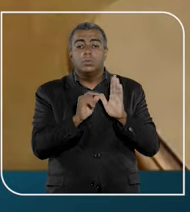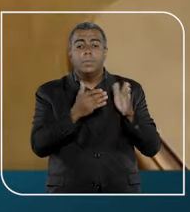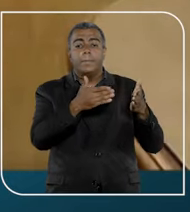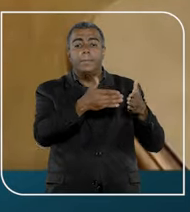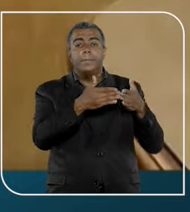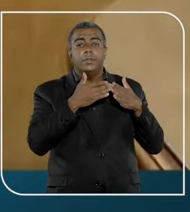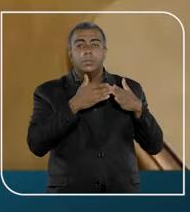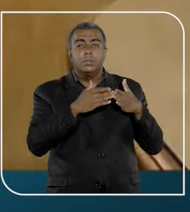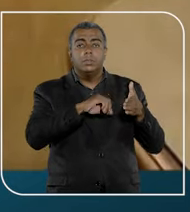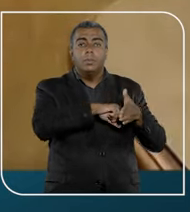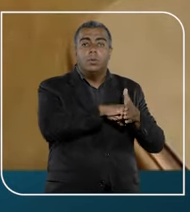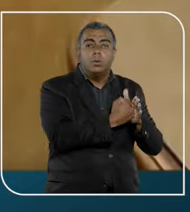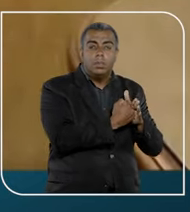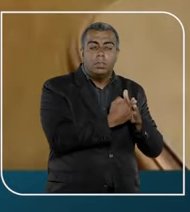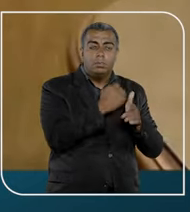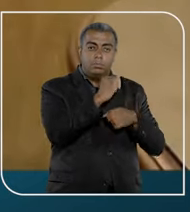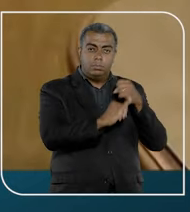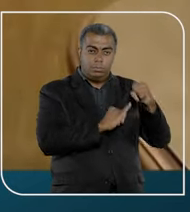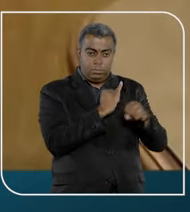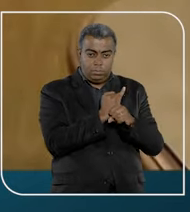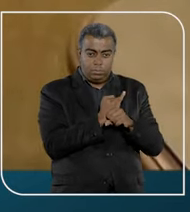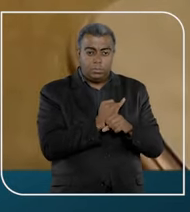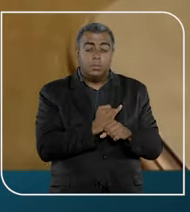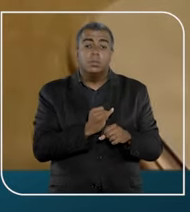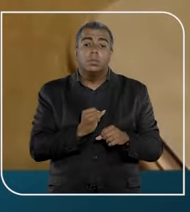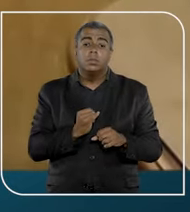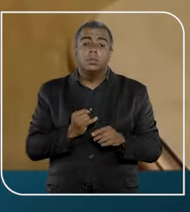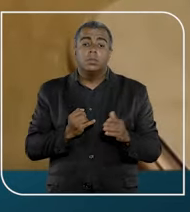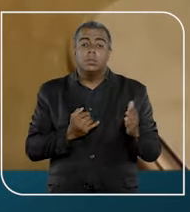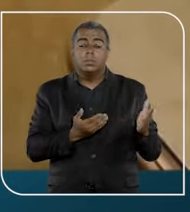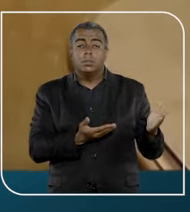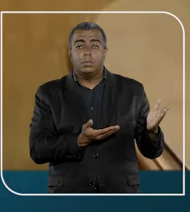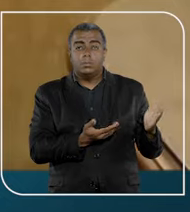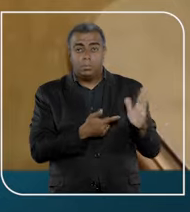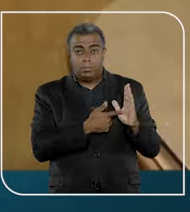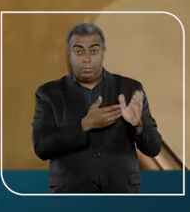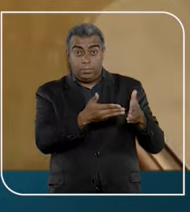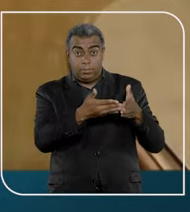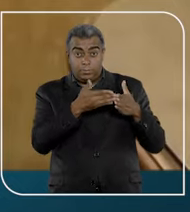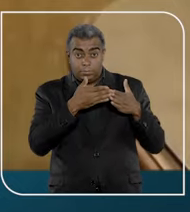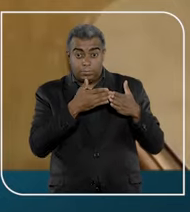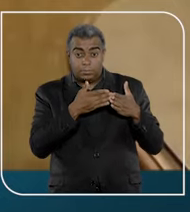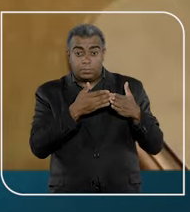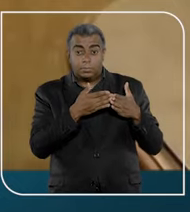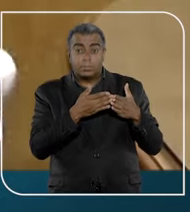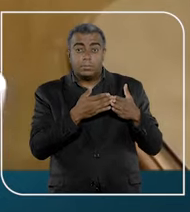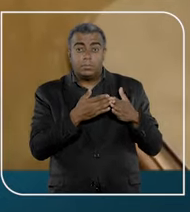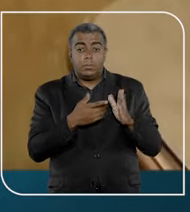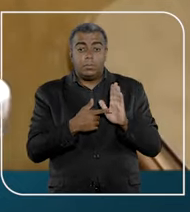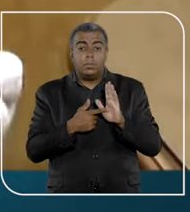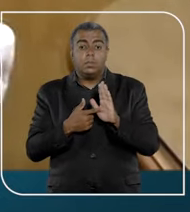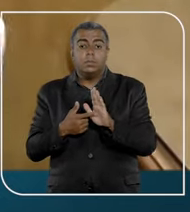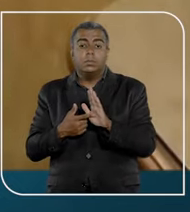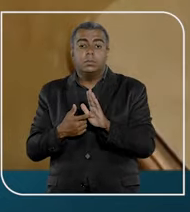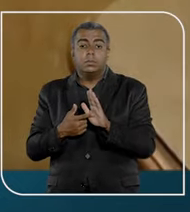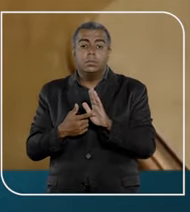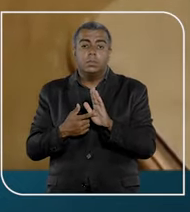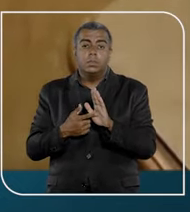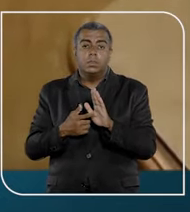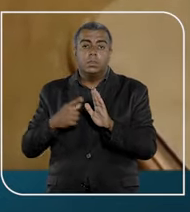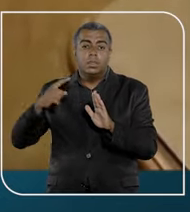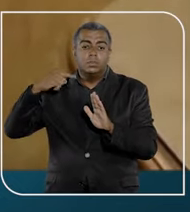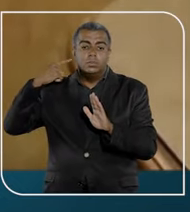petição, a gente coloca lá pedido de bloqueio online. E aí, essa